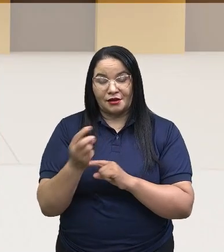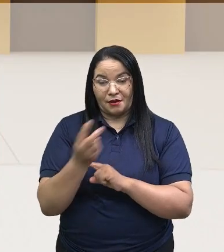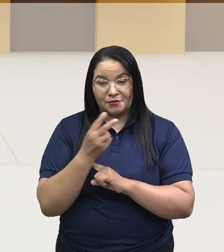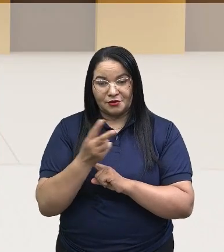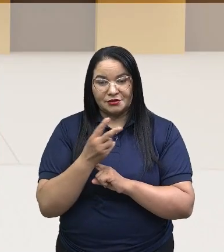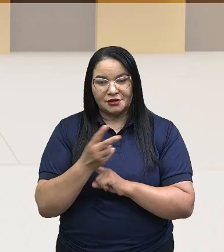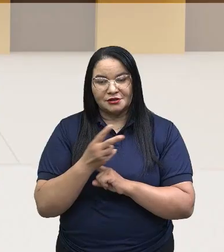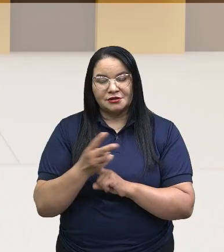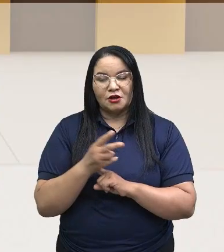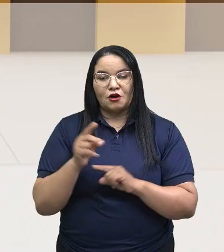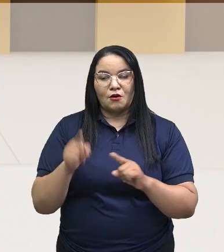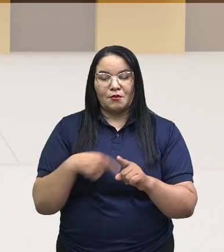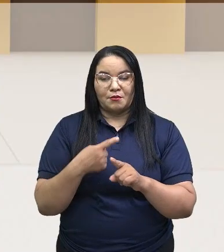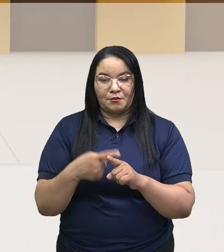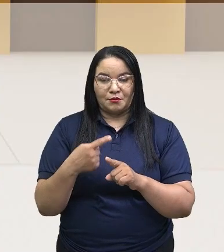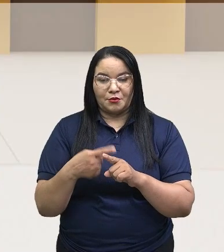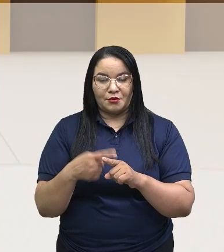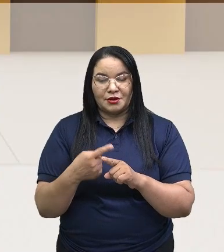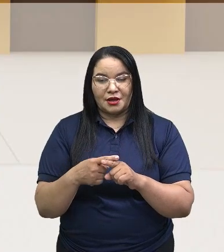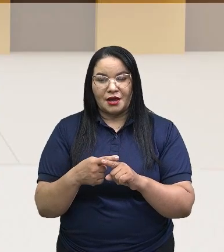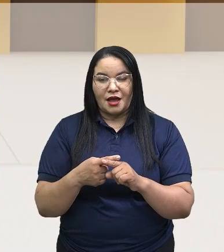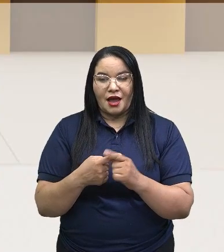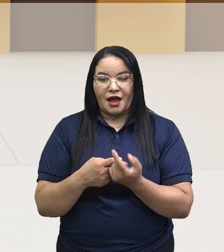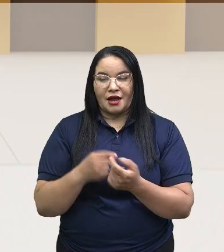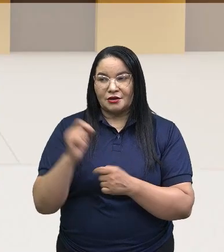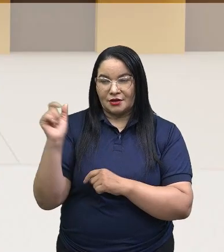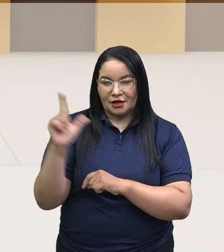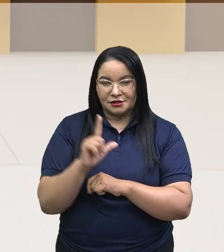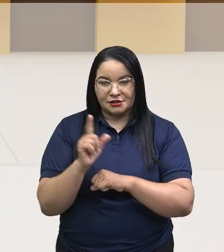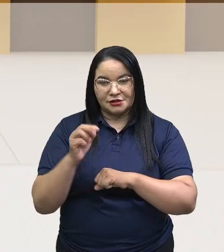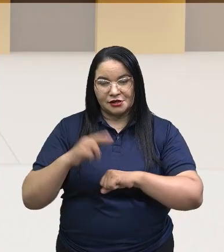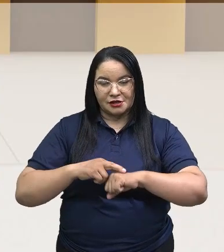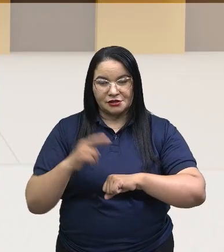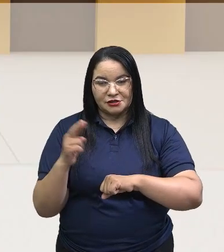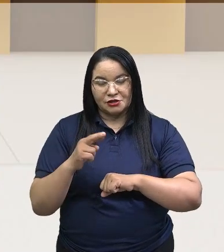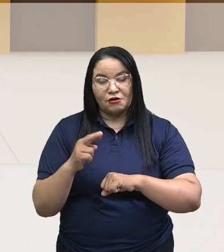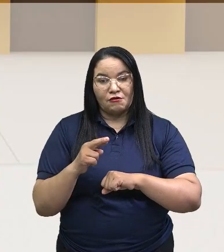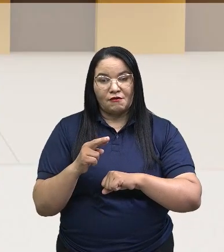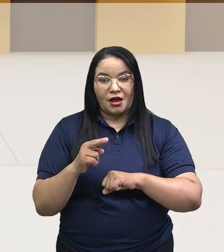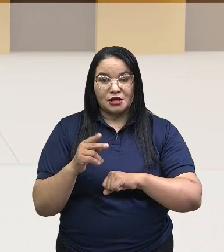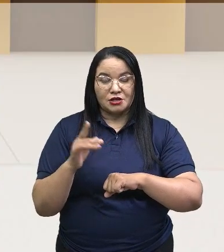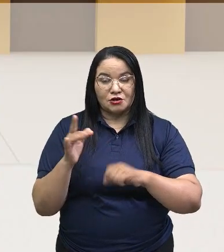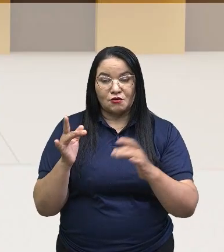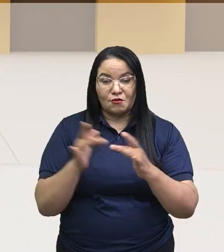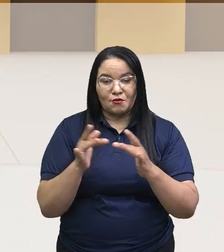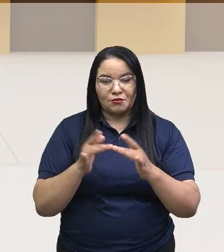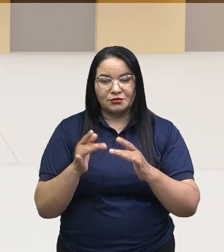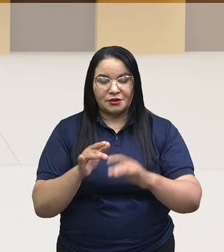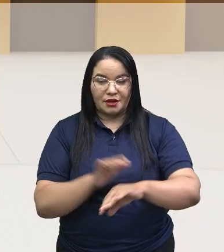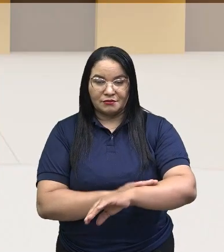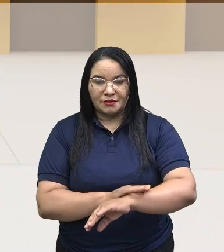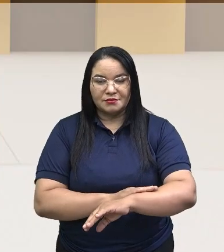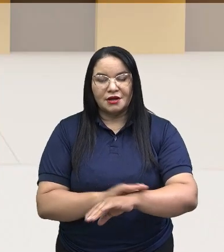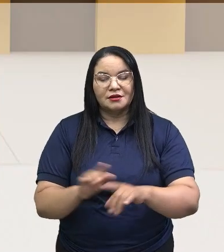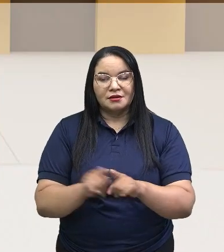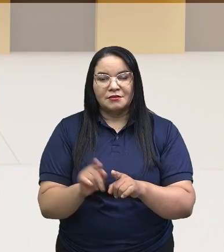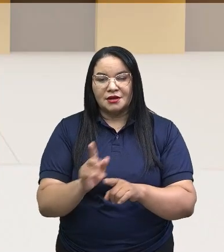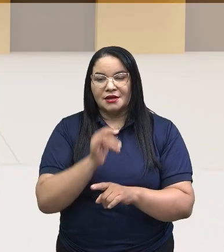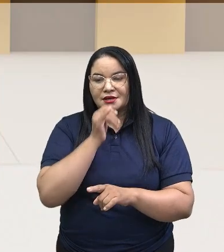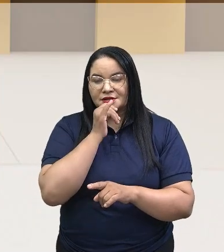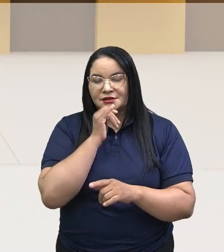apenas impedindo ali o contato direto do UV com a pele, né? Assim como a gente utiliza, por